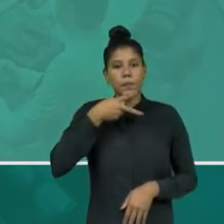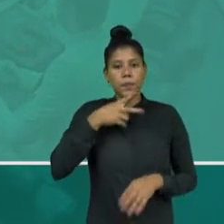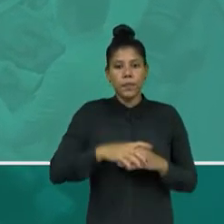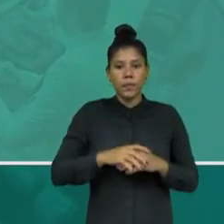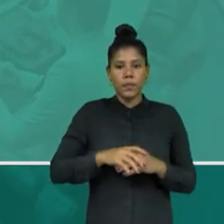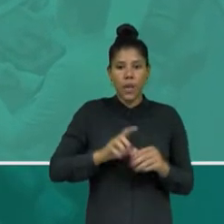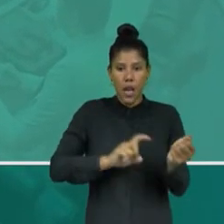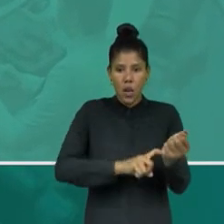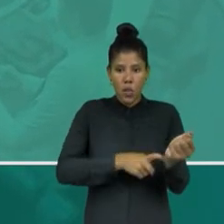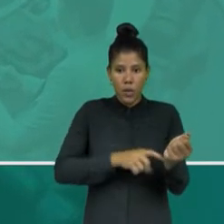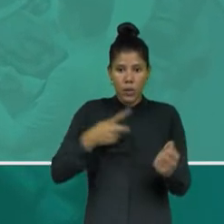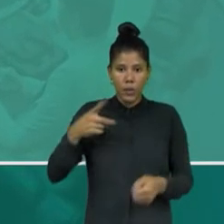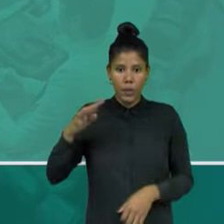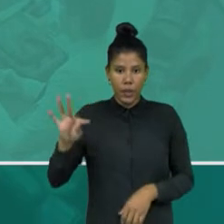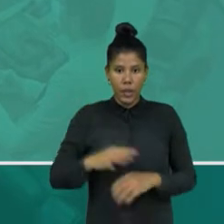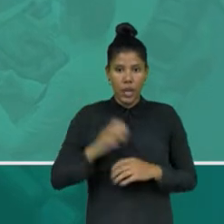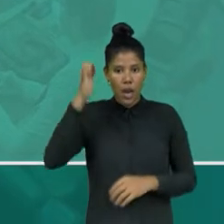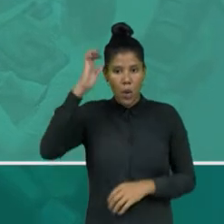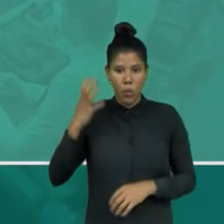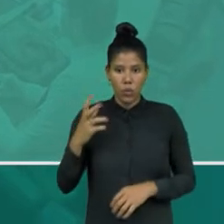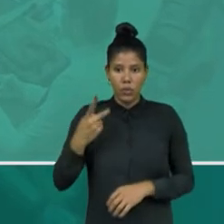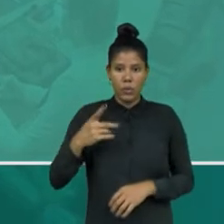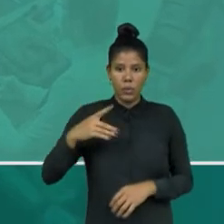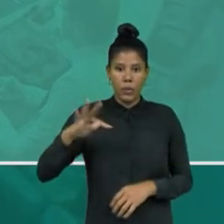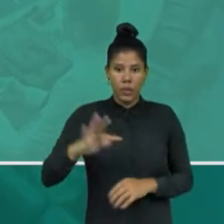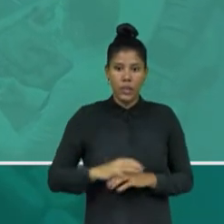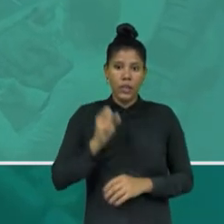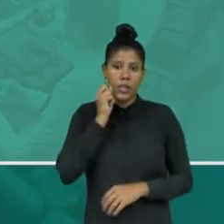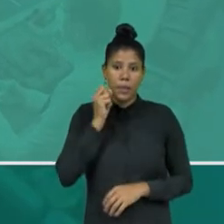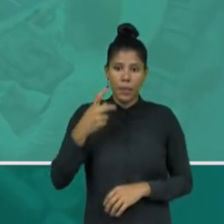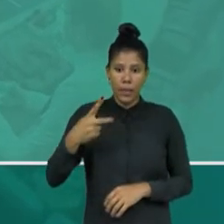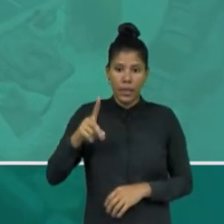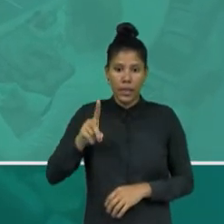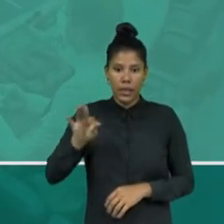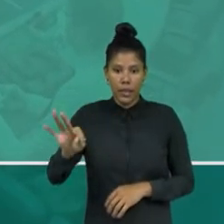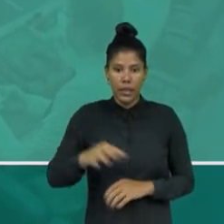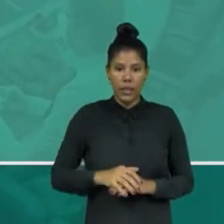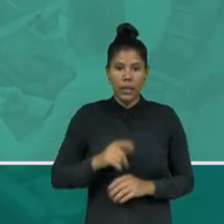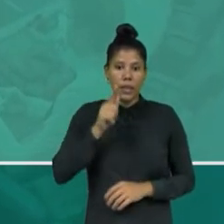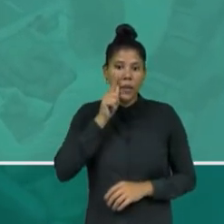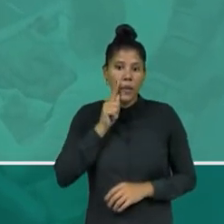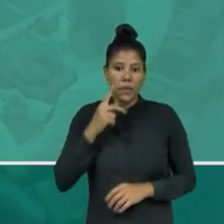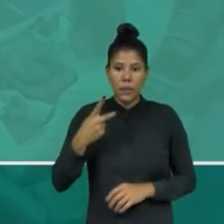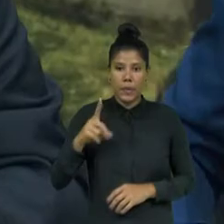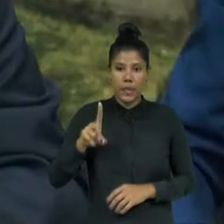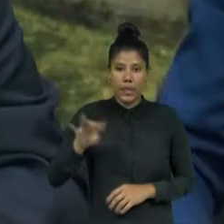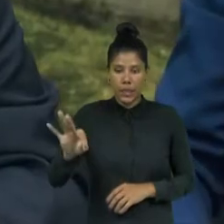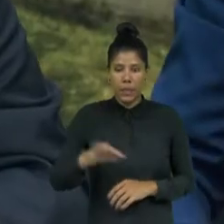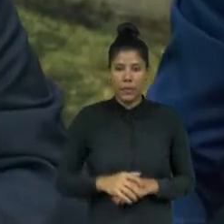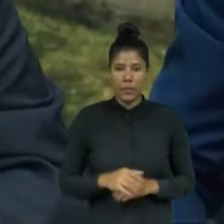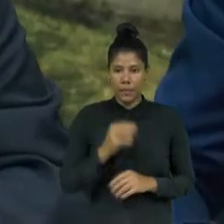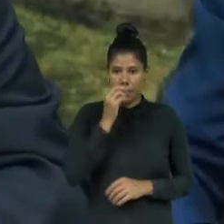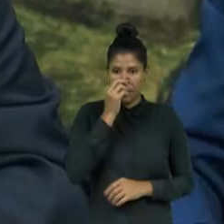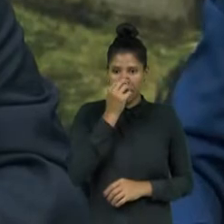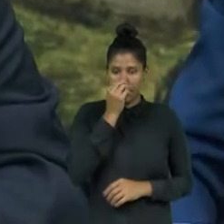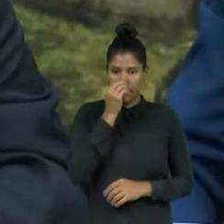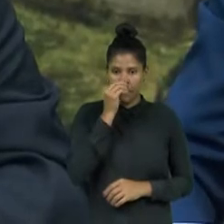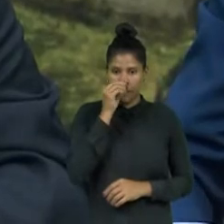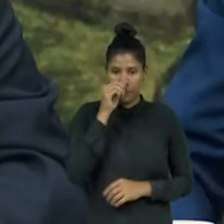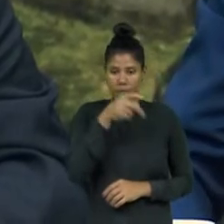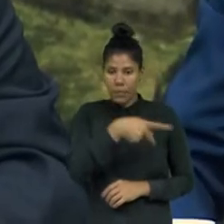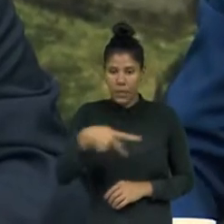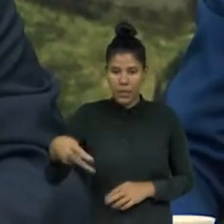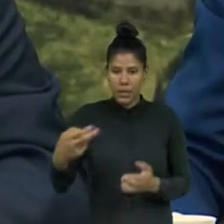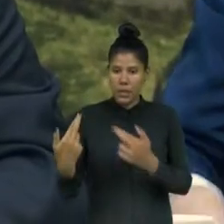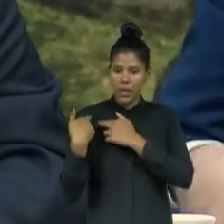Augusta Brito, PT, Sérgio Aguiar, PDT e Queiroz Filho, PDT, no grupo executivo, e presidida pelo deputado